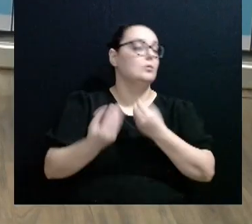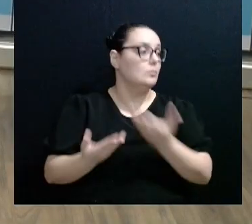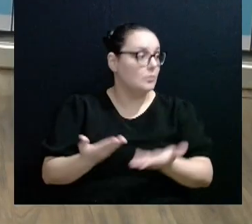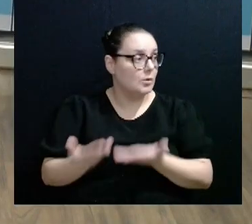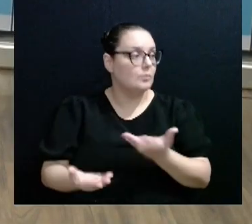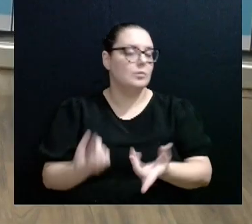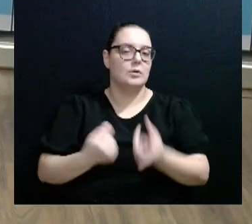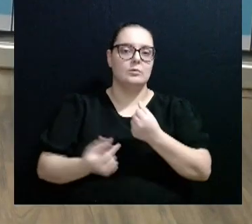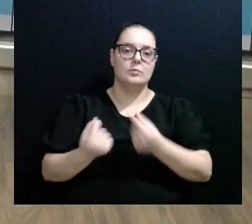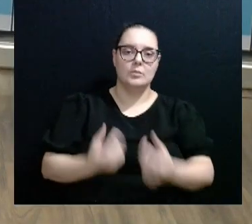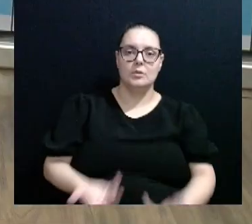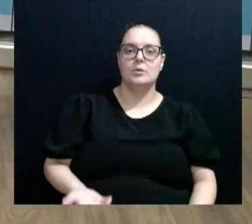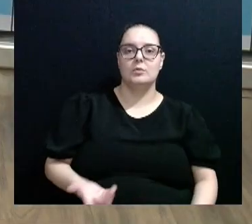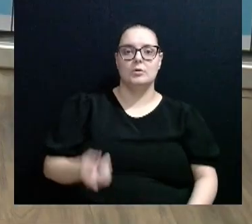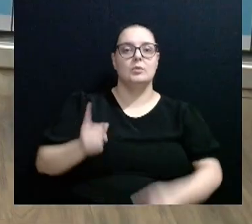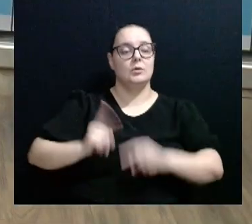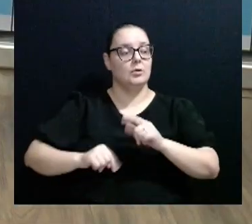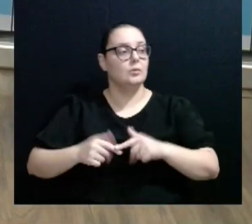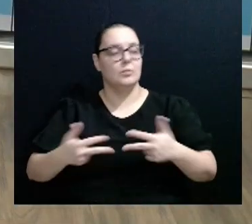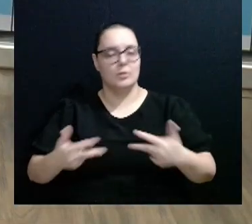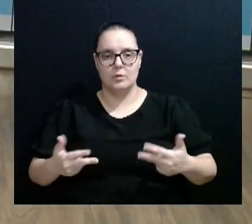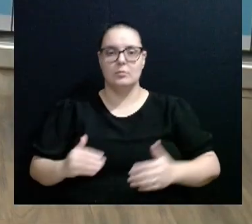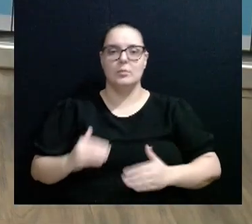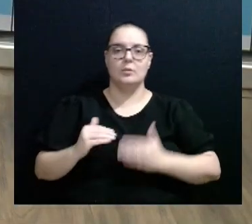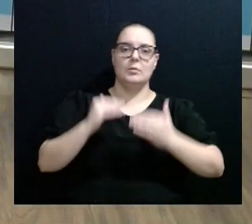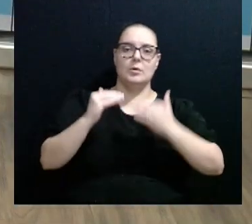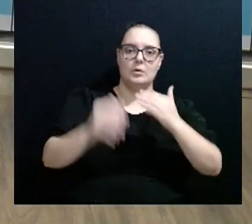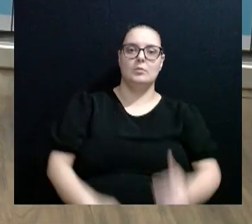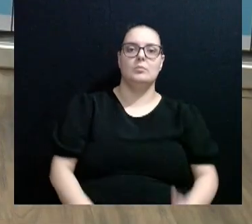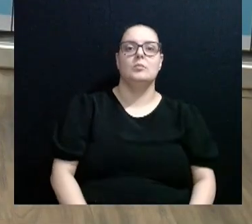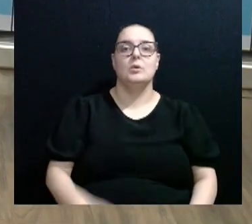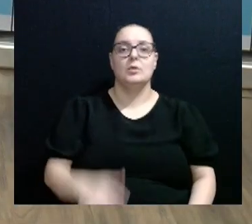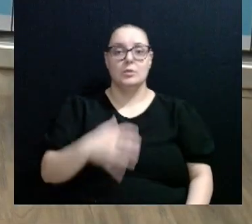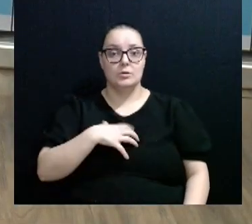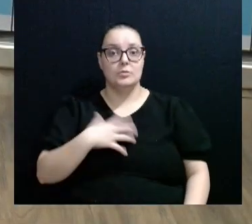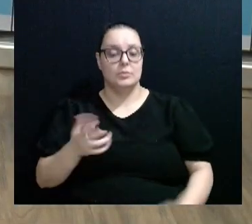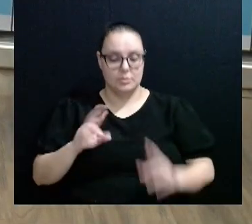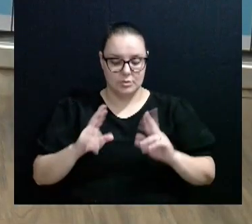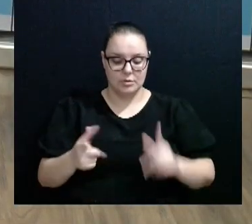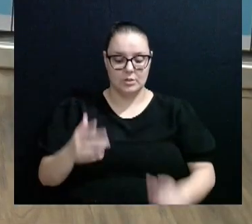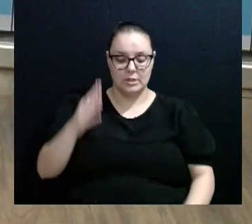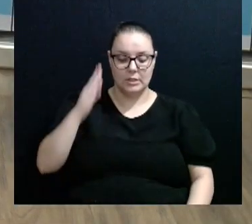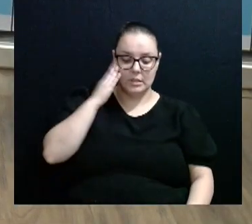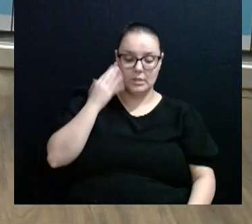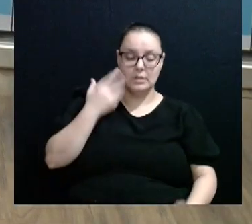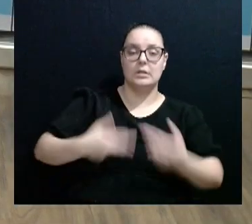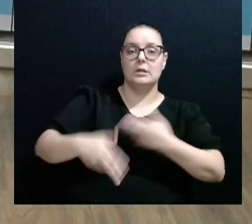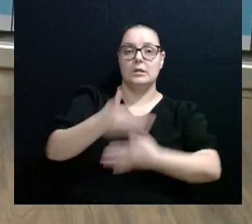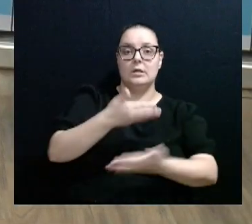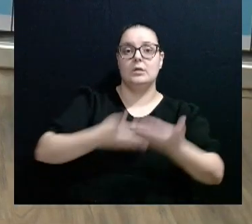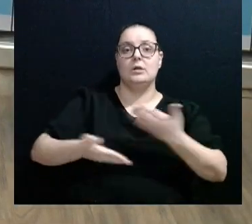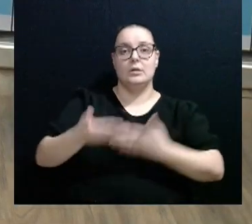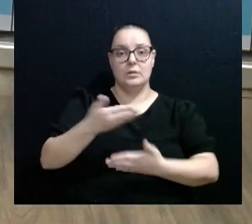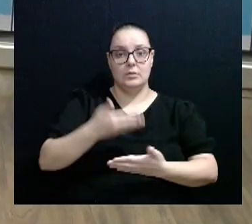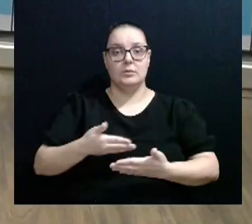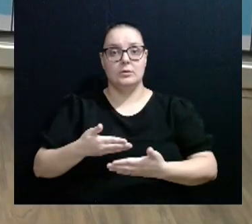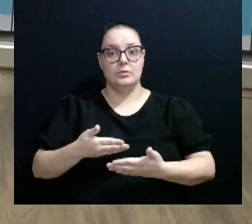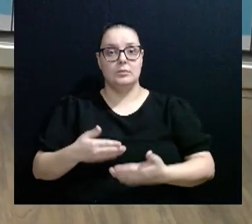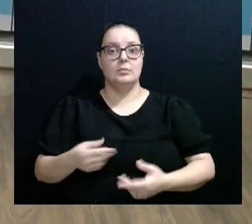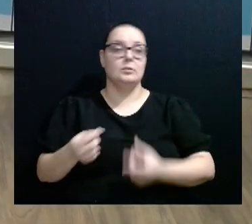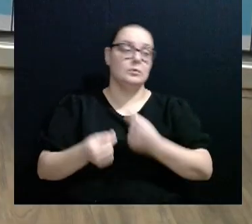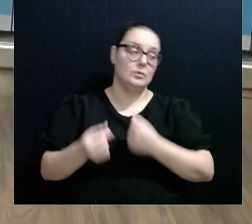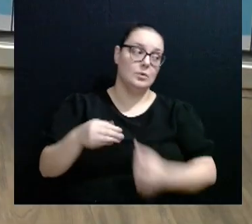os produtos, para crescer de uma maneira diferente, né? Entender essa relação aí com a questão monetária.